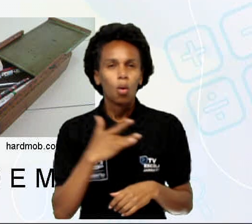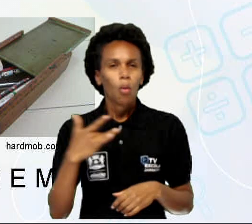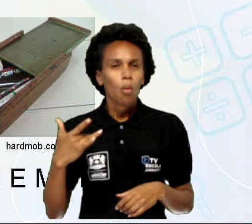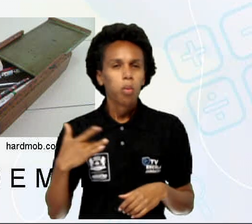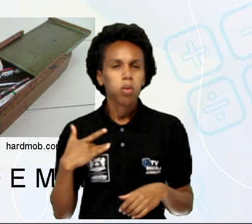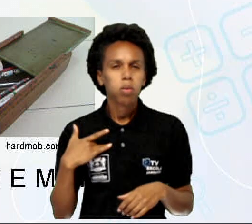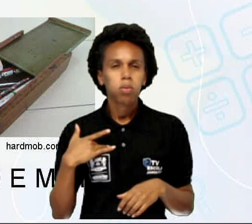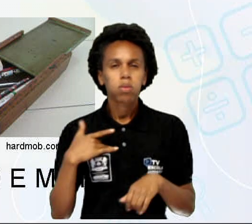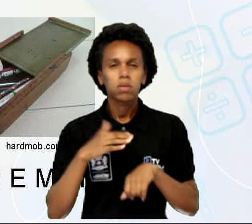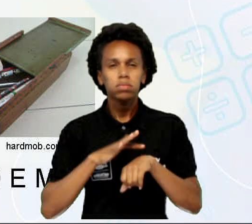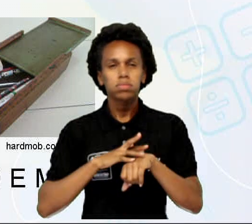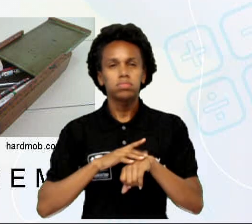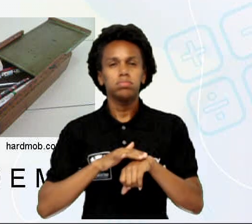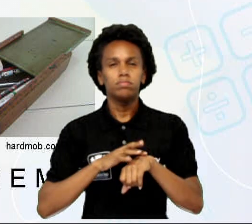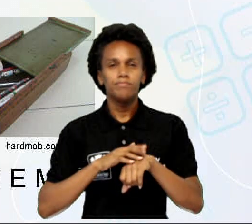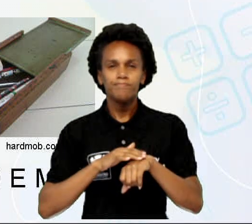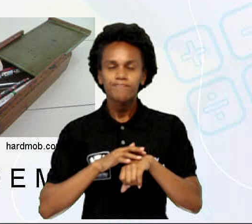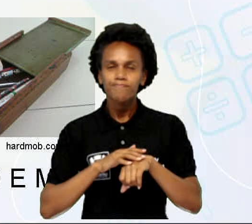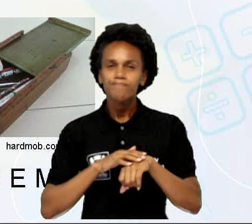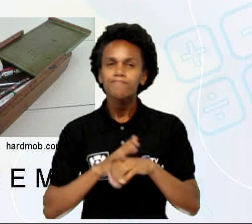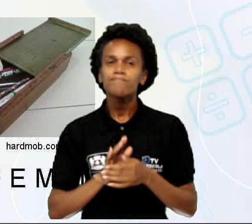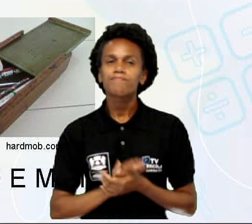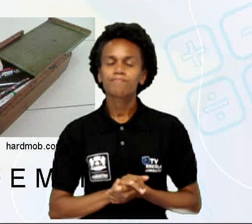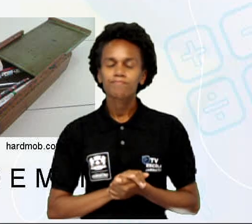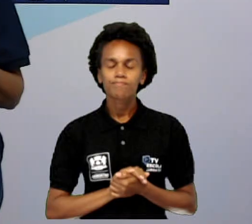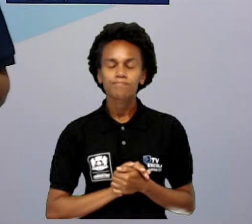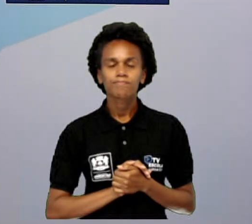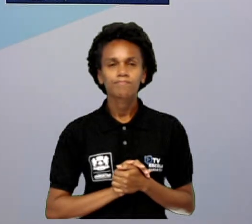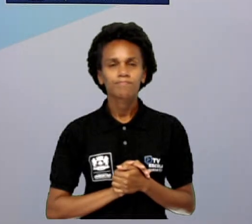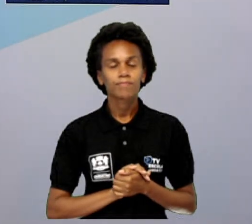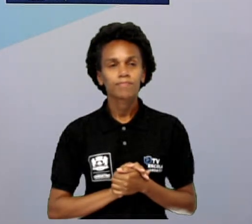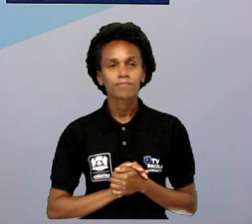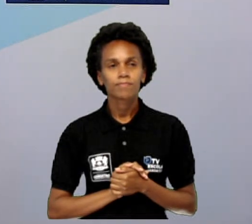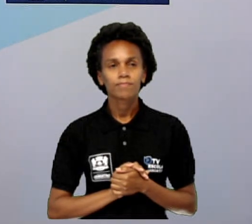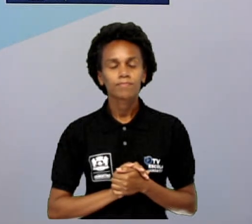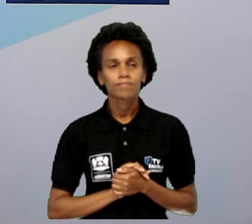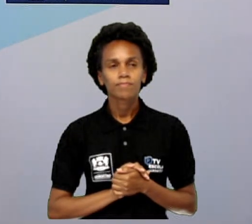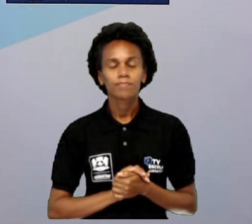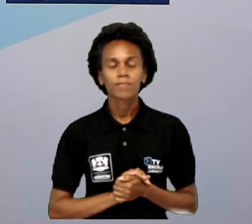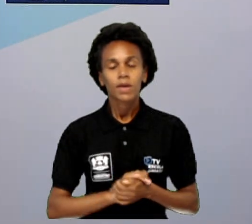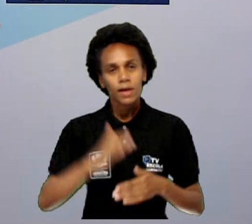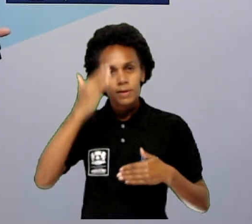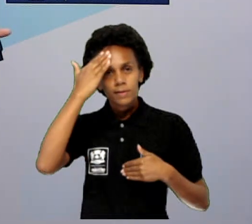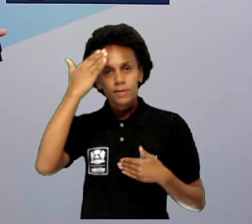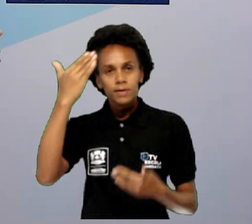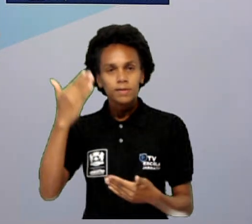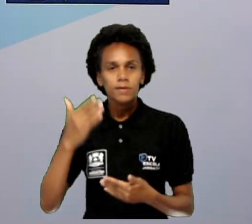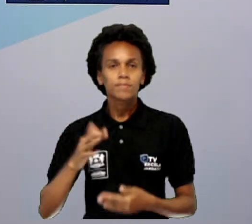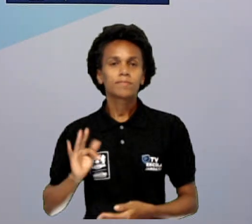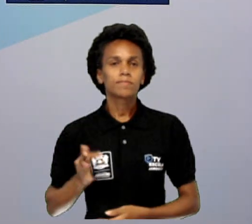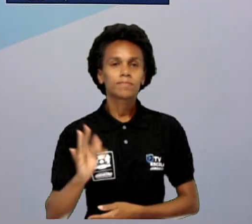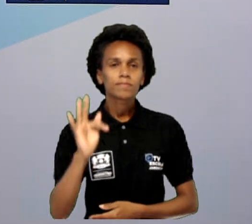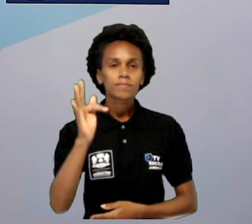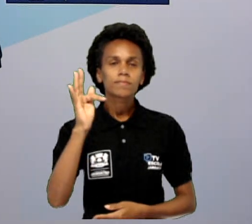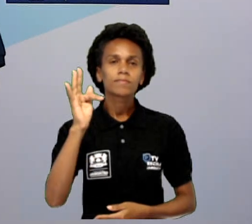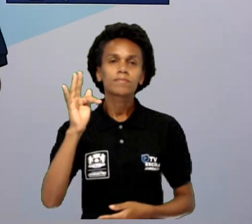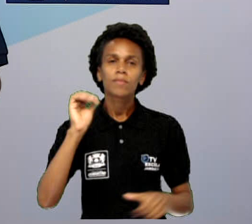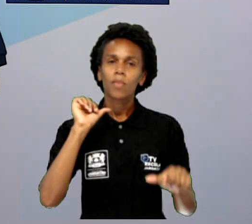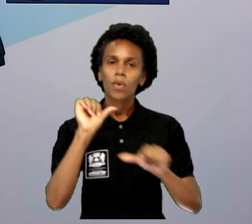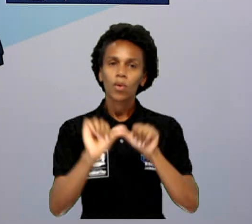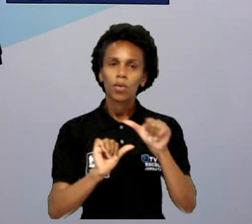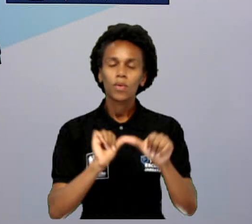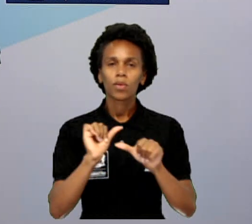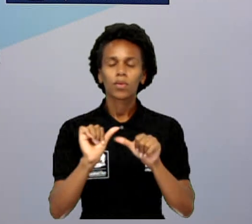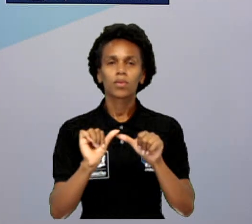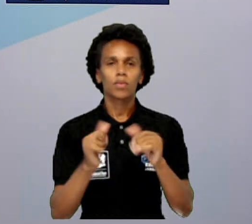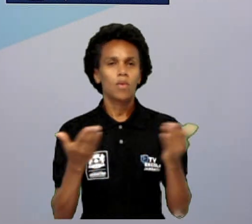à tecnologia, isso mudou, né? A gente pode ver nas escolas, a maioria com os quadros brancos, com